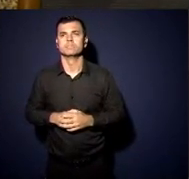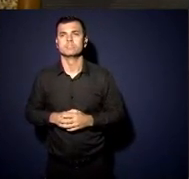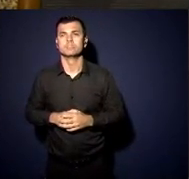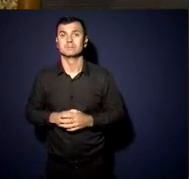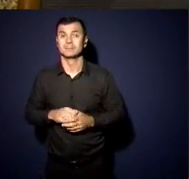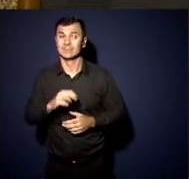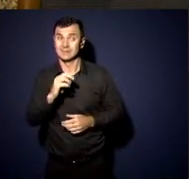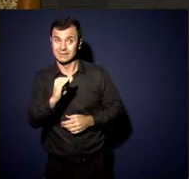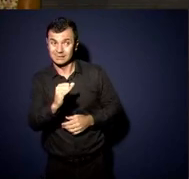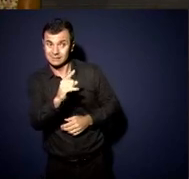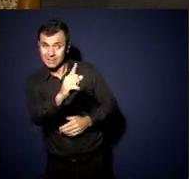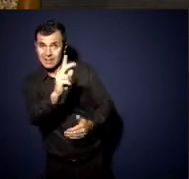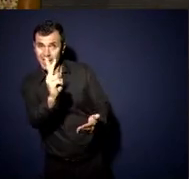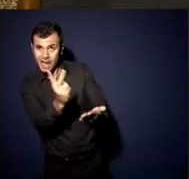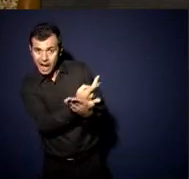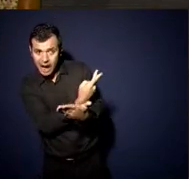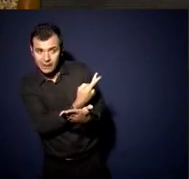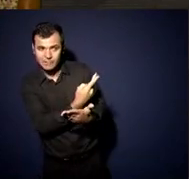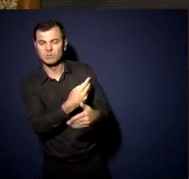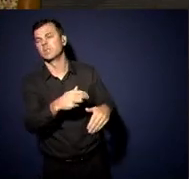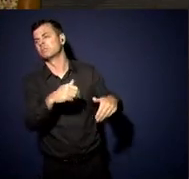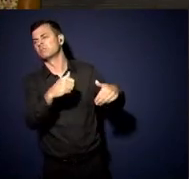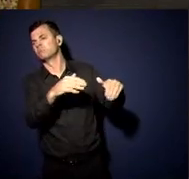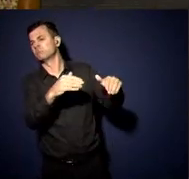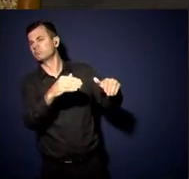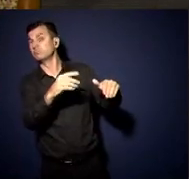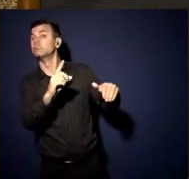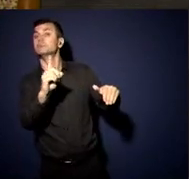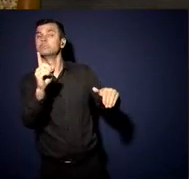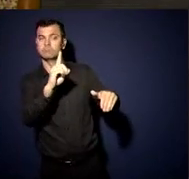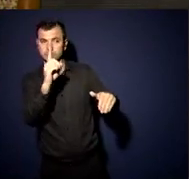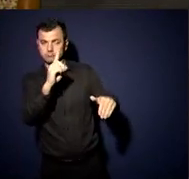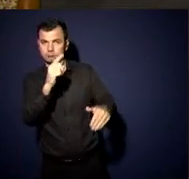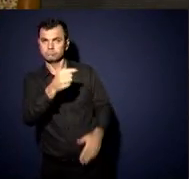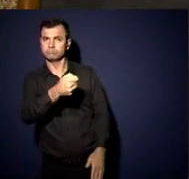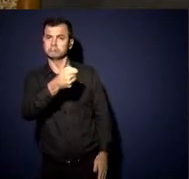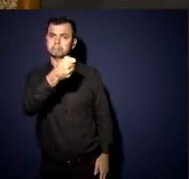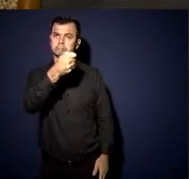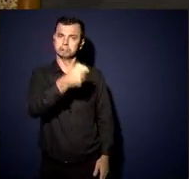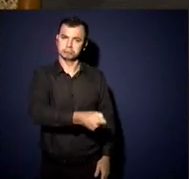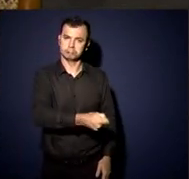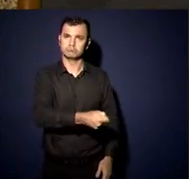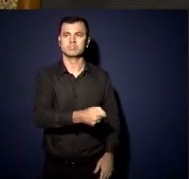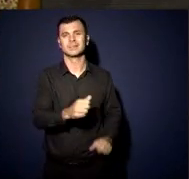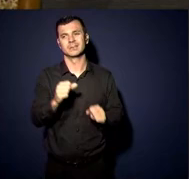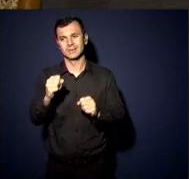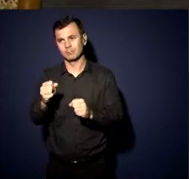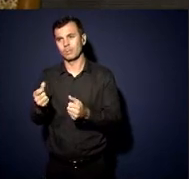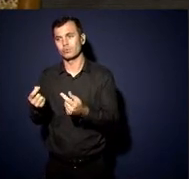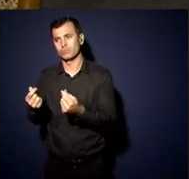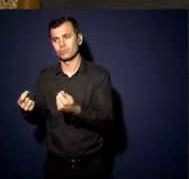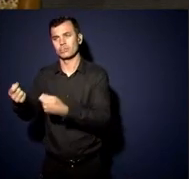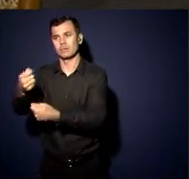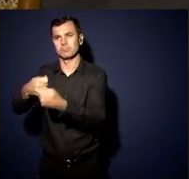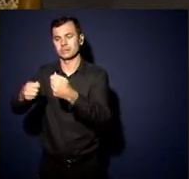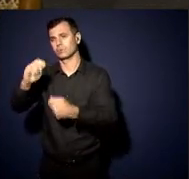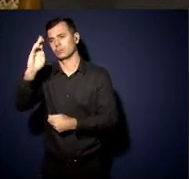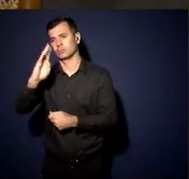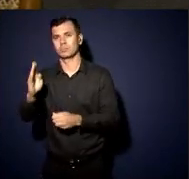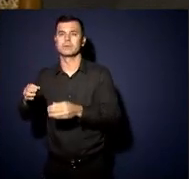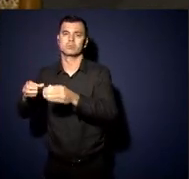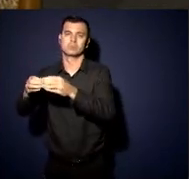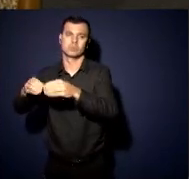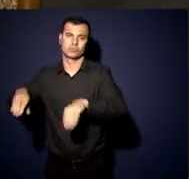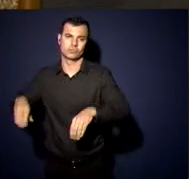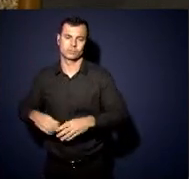quem tem acometido ilícitos que sejam capazes de fragilizar o mercado de capitais brasileiro no momento em que a gente quer